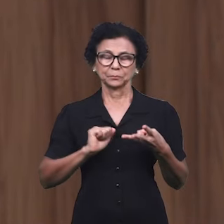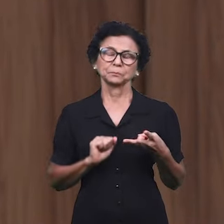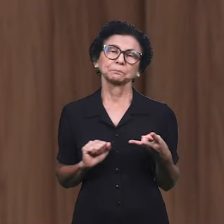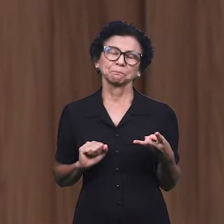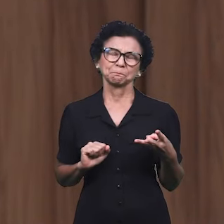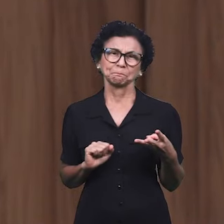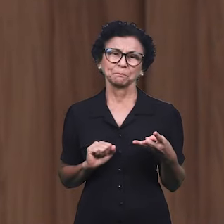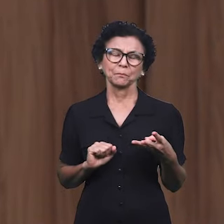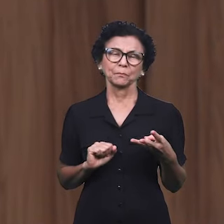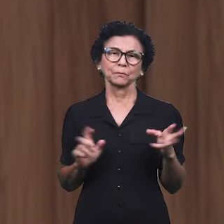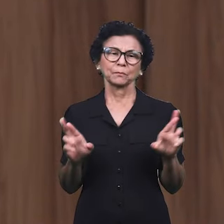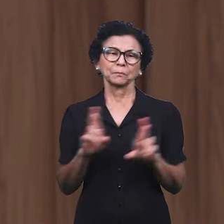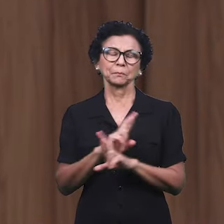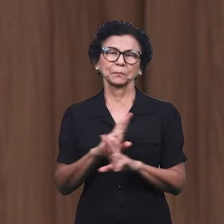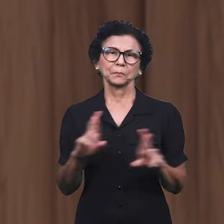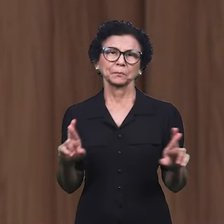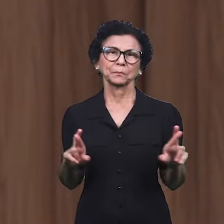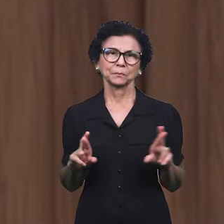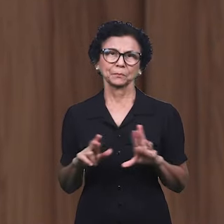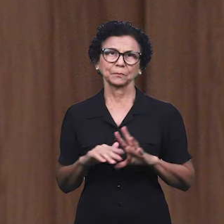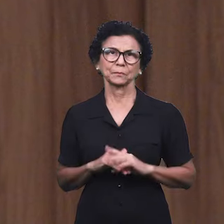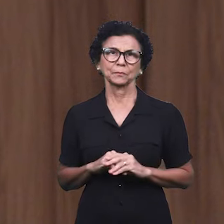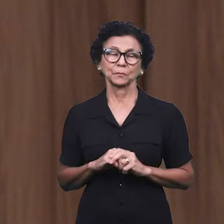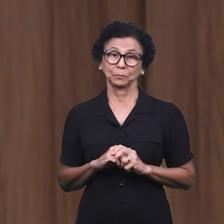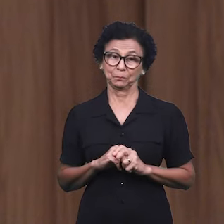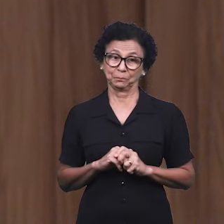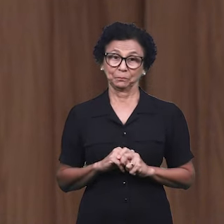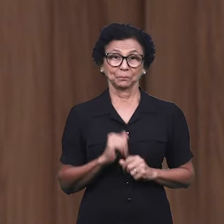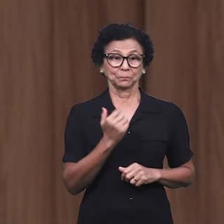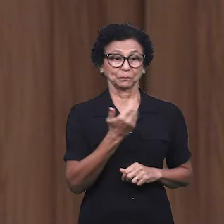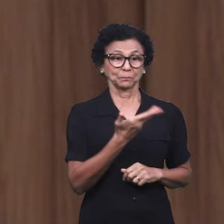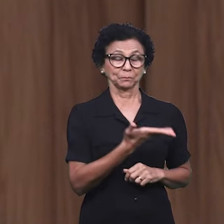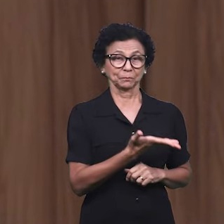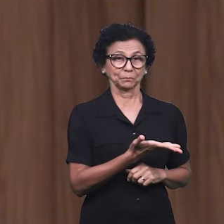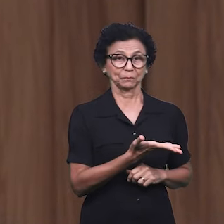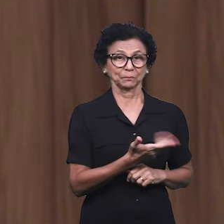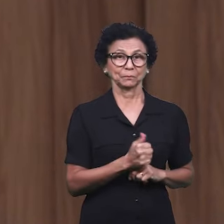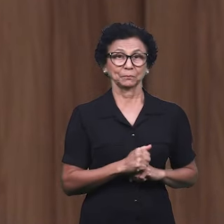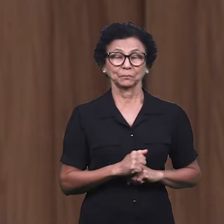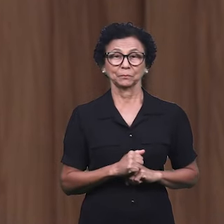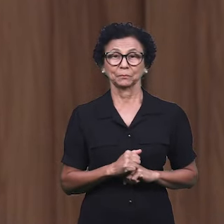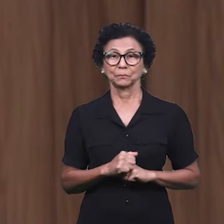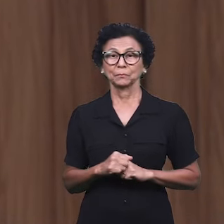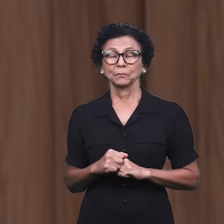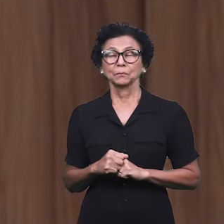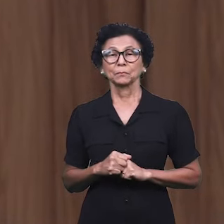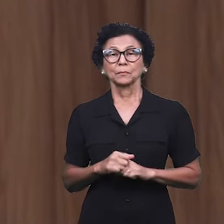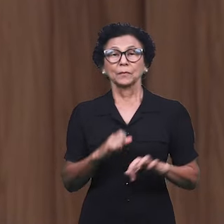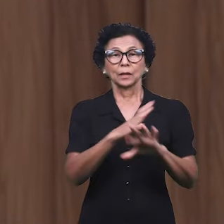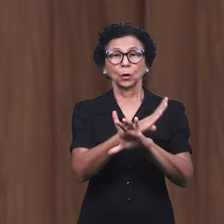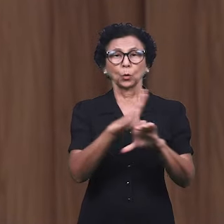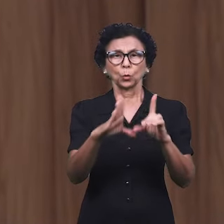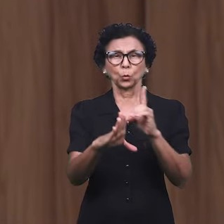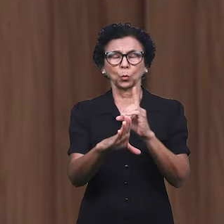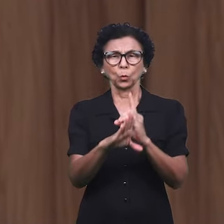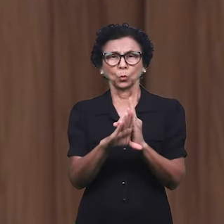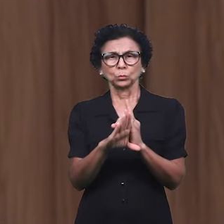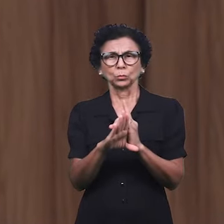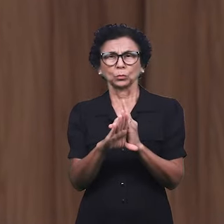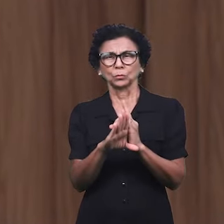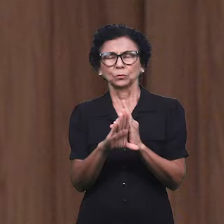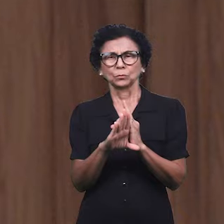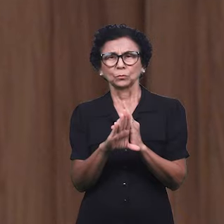diz respeito a culto a anjos. Então, é muito importante nós